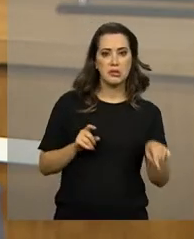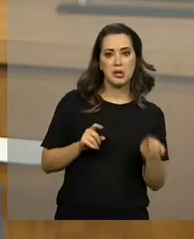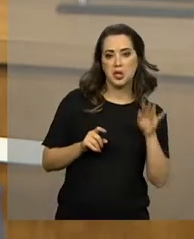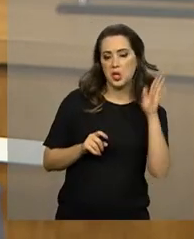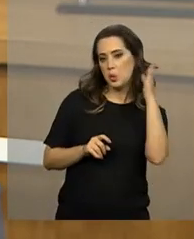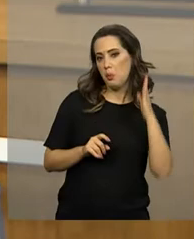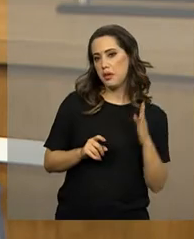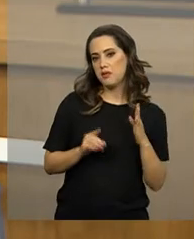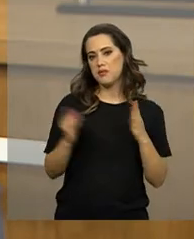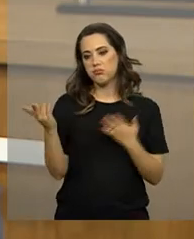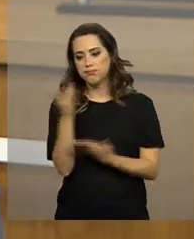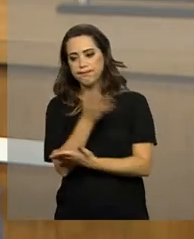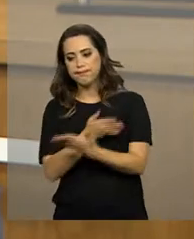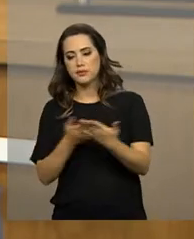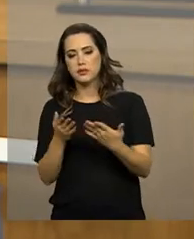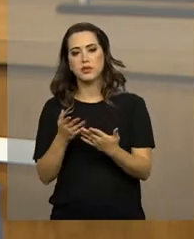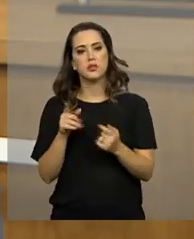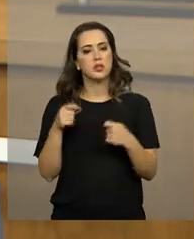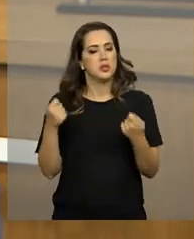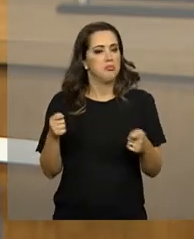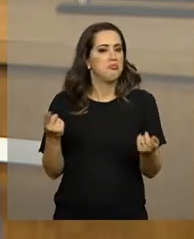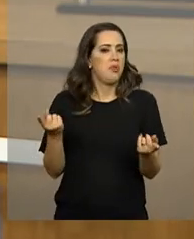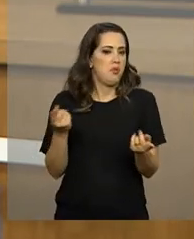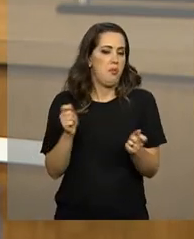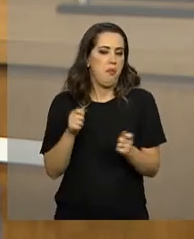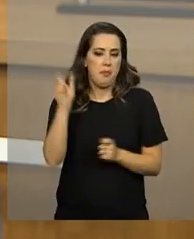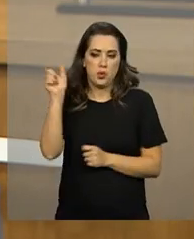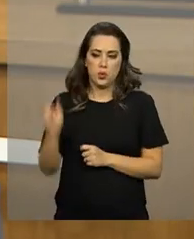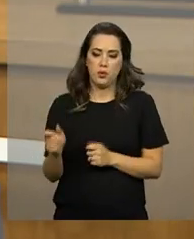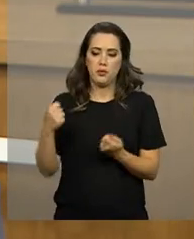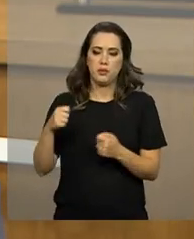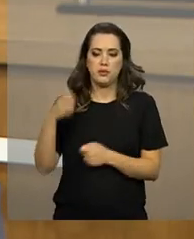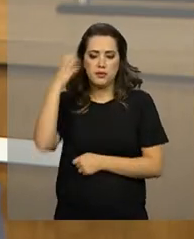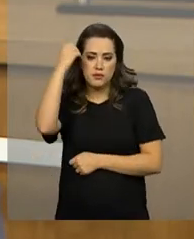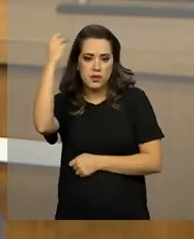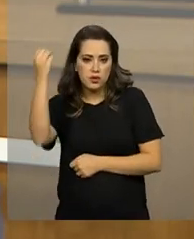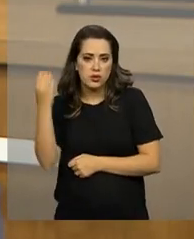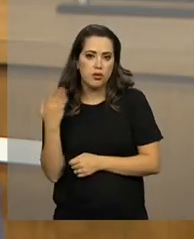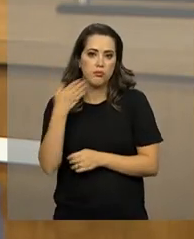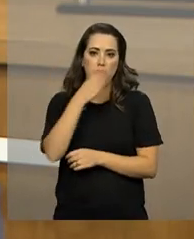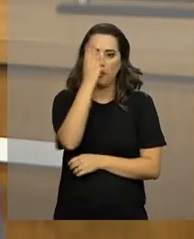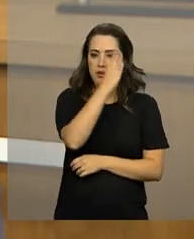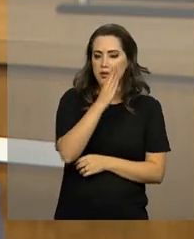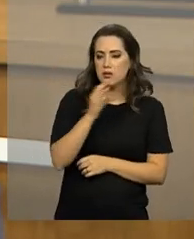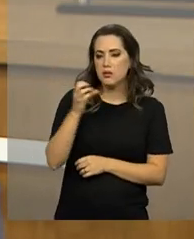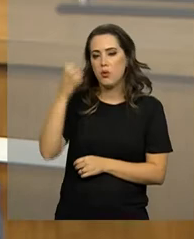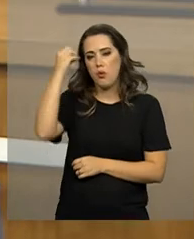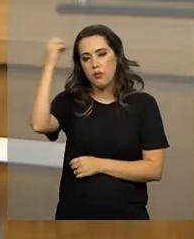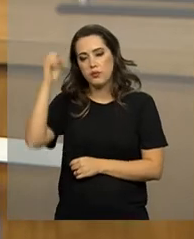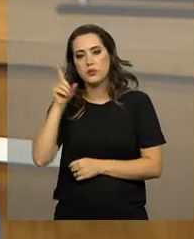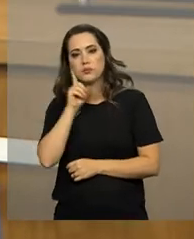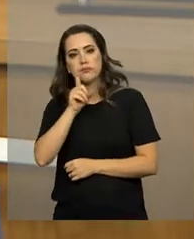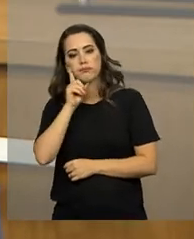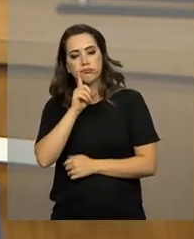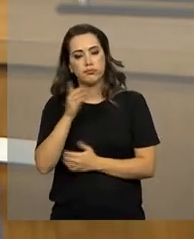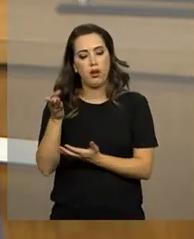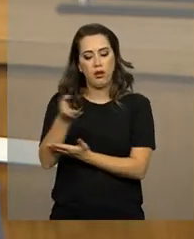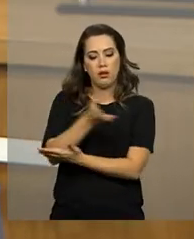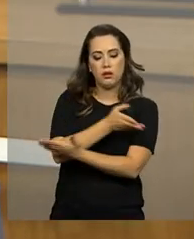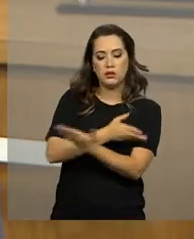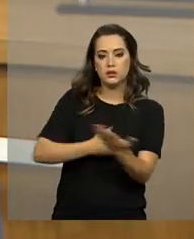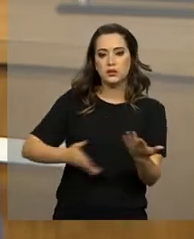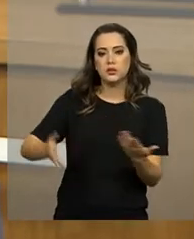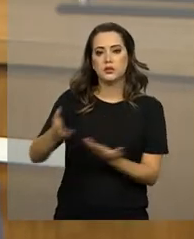subsidiárias aqui no Brasil e também empresas brasileiras que têm subsidiárias nos Estados Unidos e que precisam manter